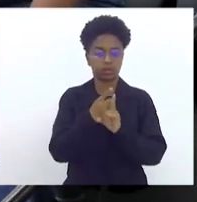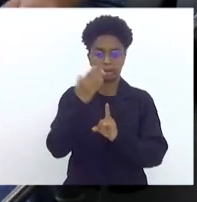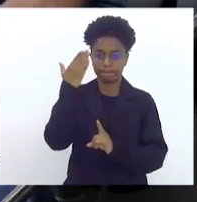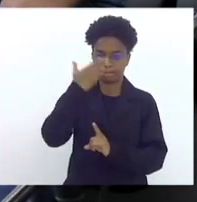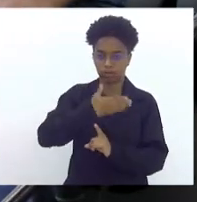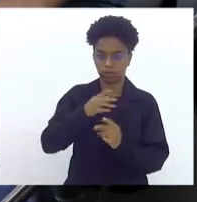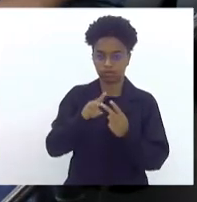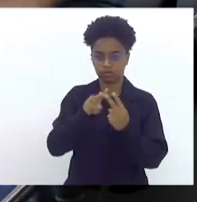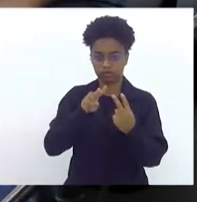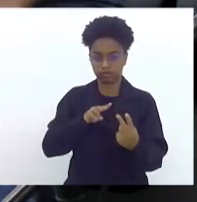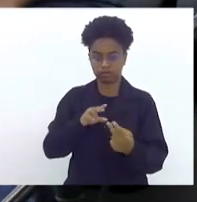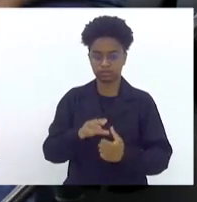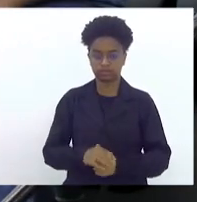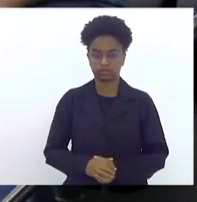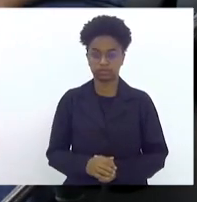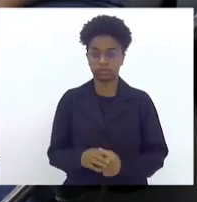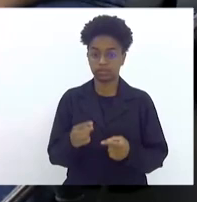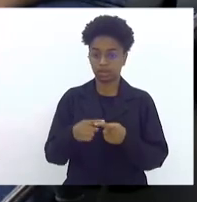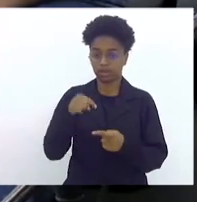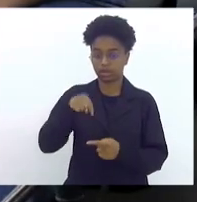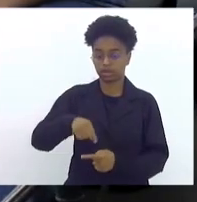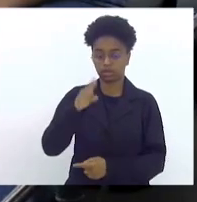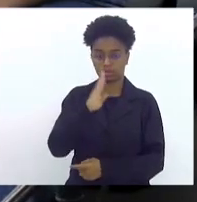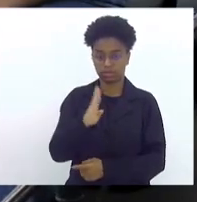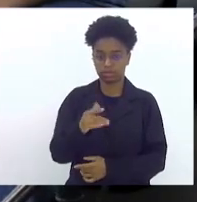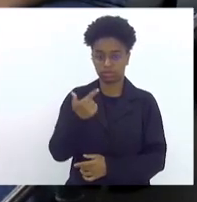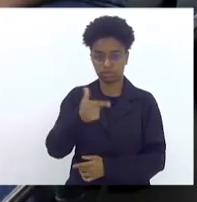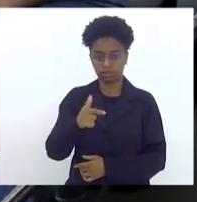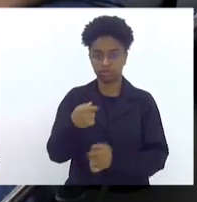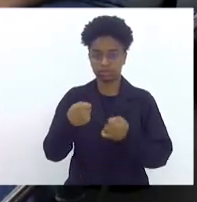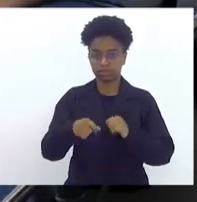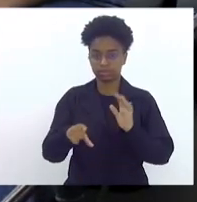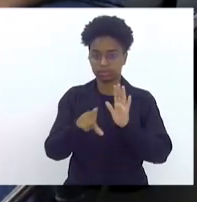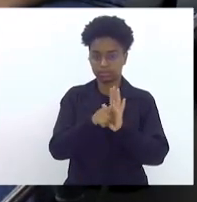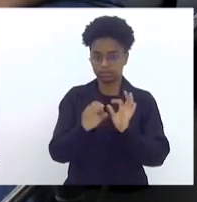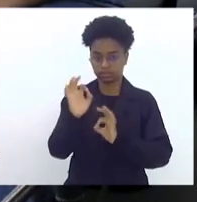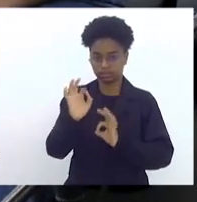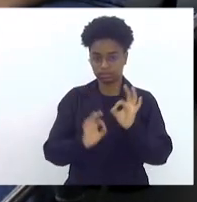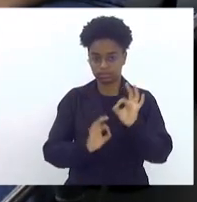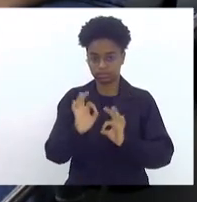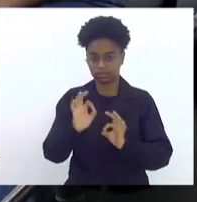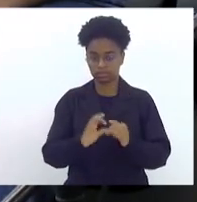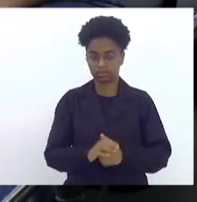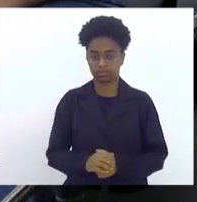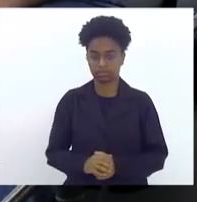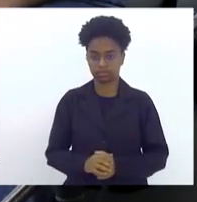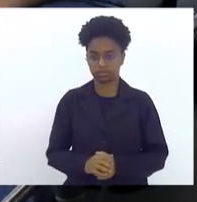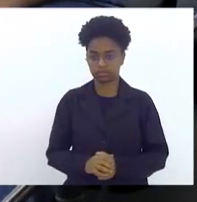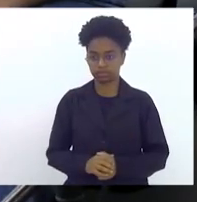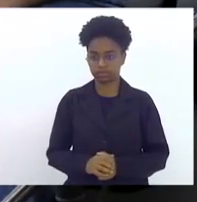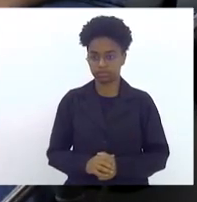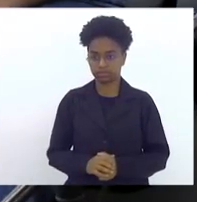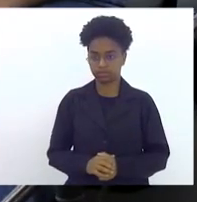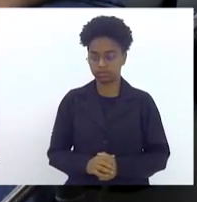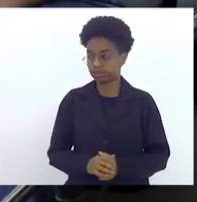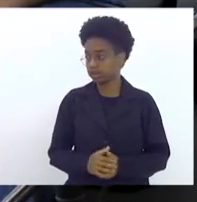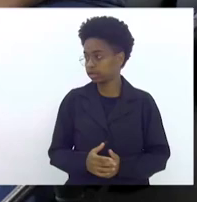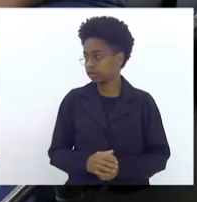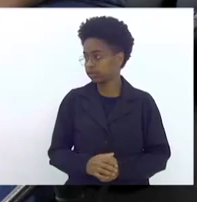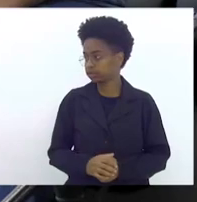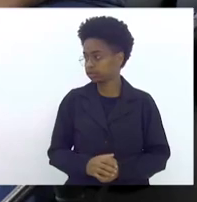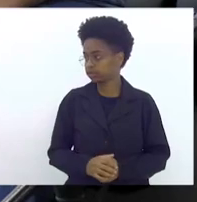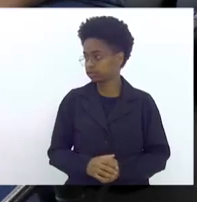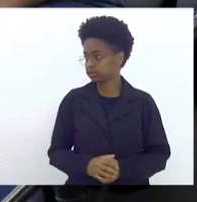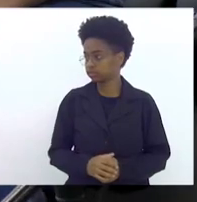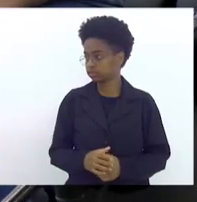Brasil ainda não tem e a gente precisa de uma lei para regulamentar isso né então é uma ideia que eu lanço aqui obviamente